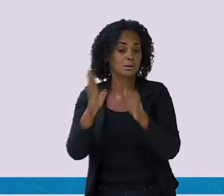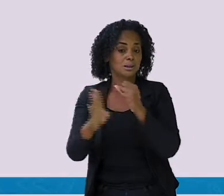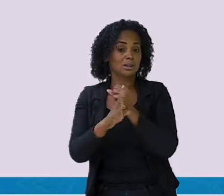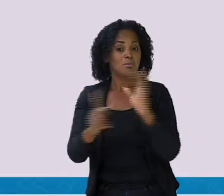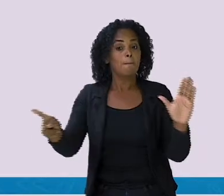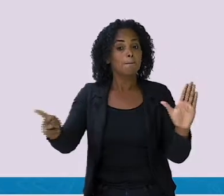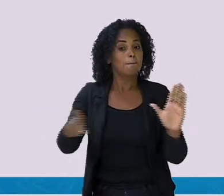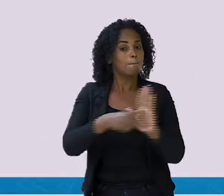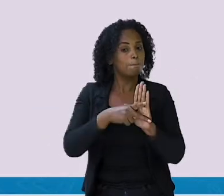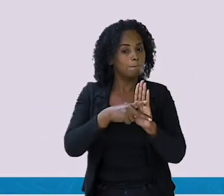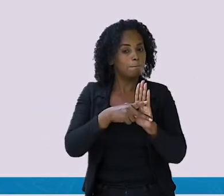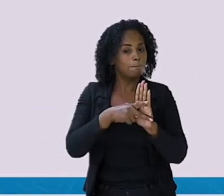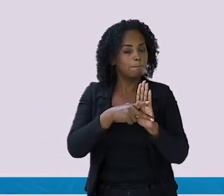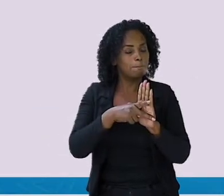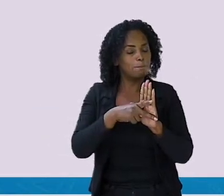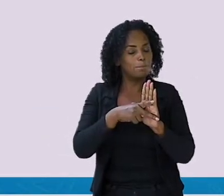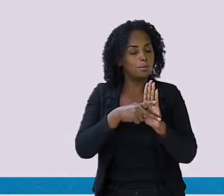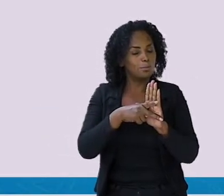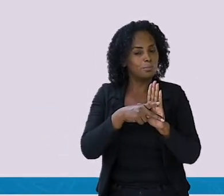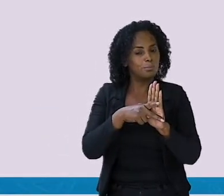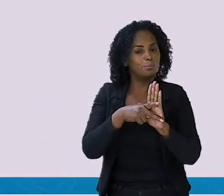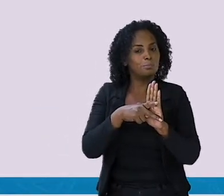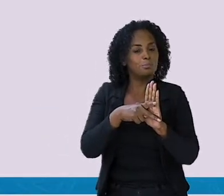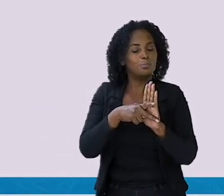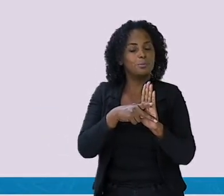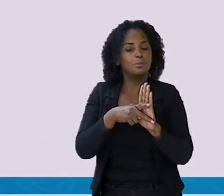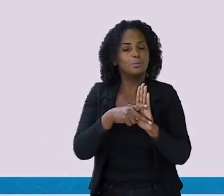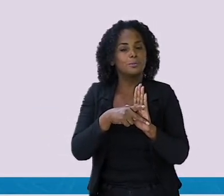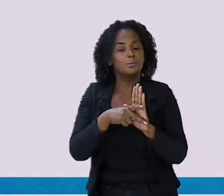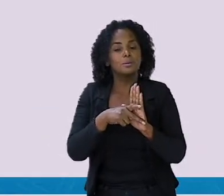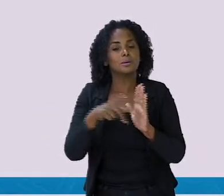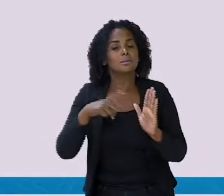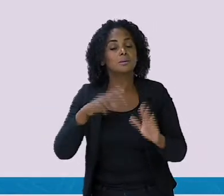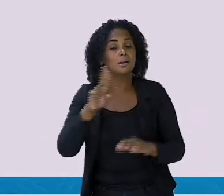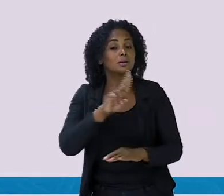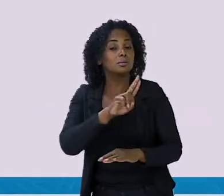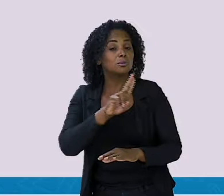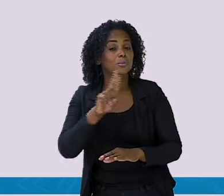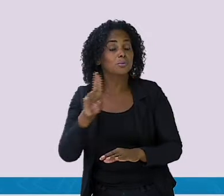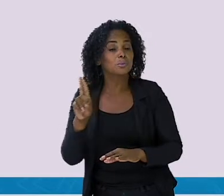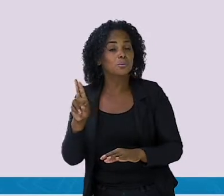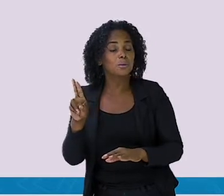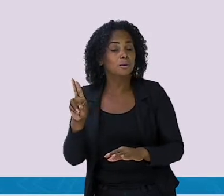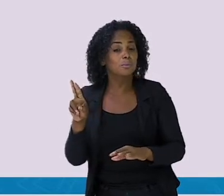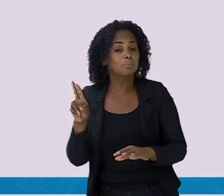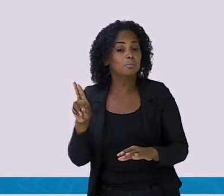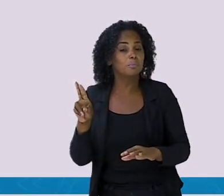Governador Valadares, aí a história muda. Eu já estou falando de